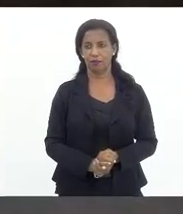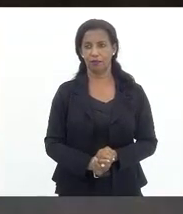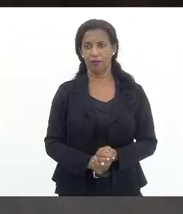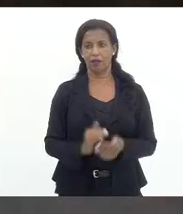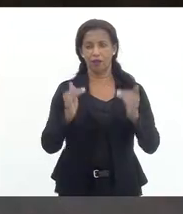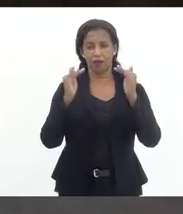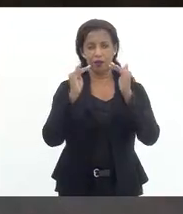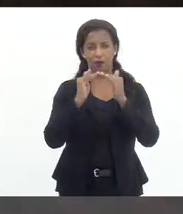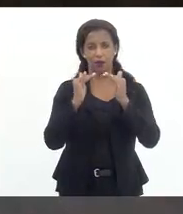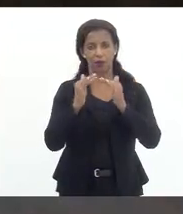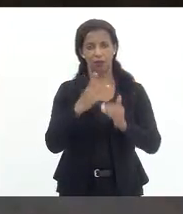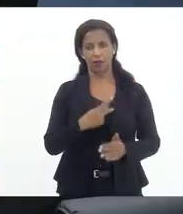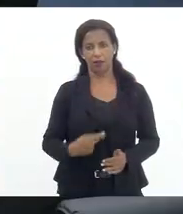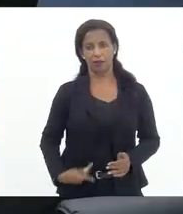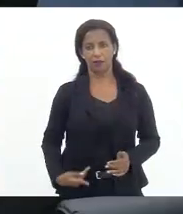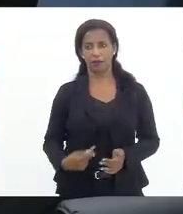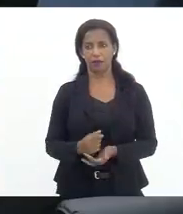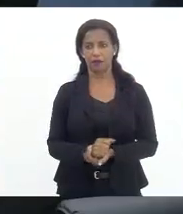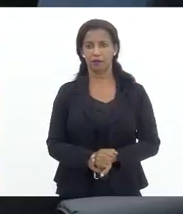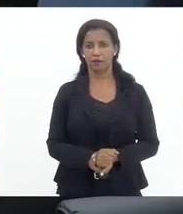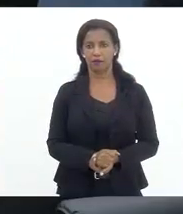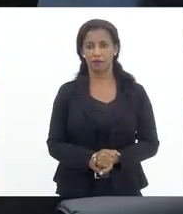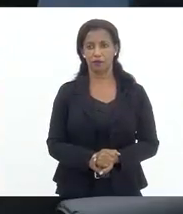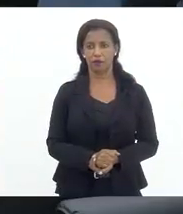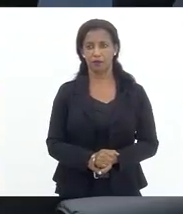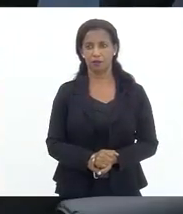Parecer favorável, presidente.